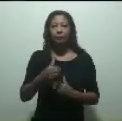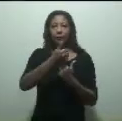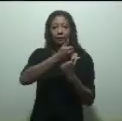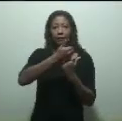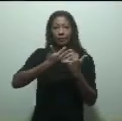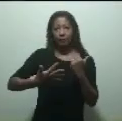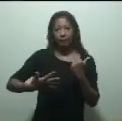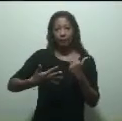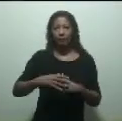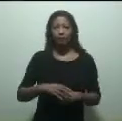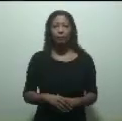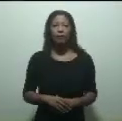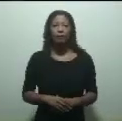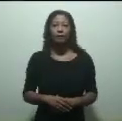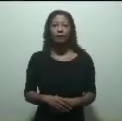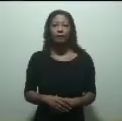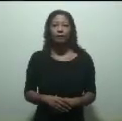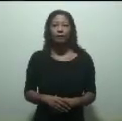Mesa Diretora.